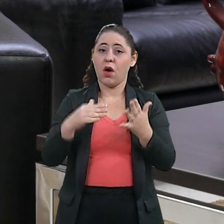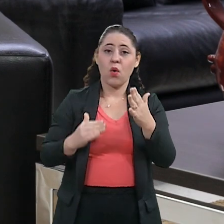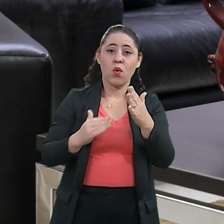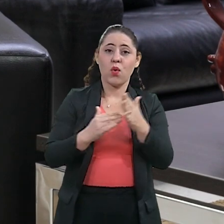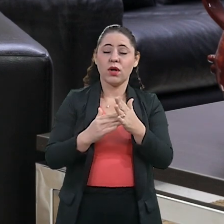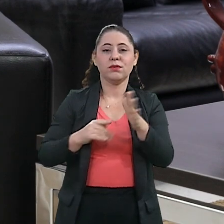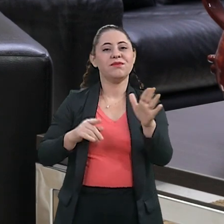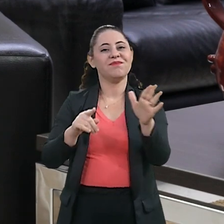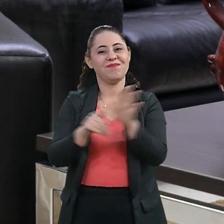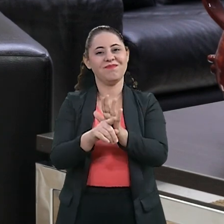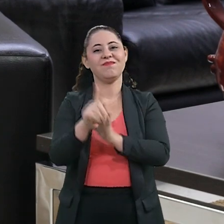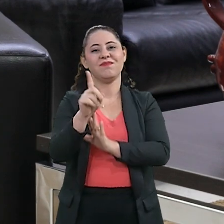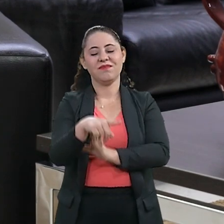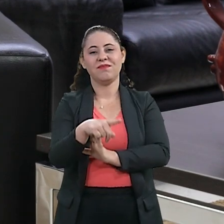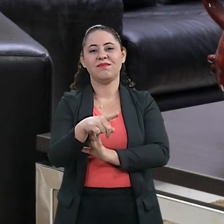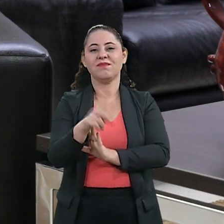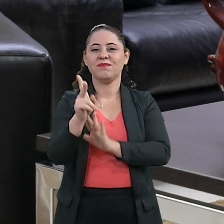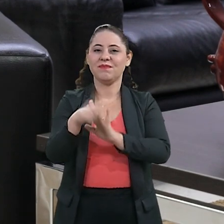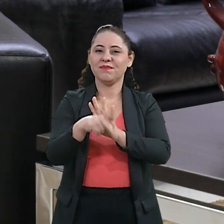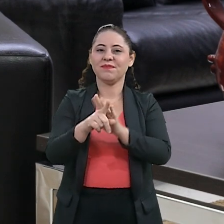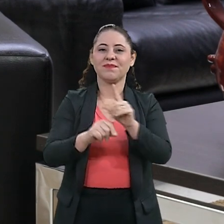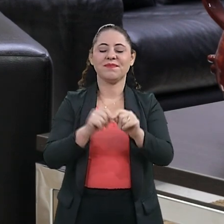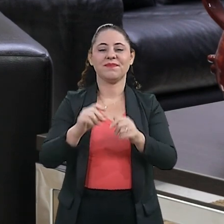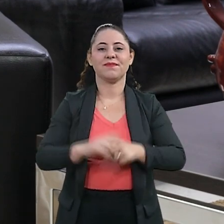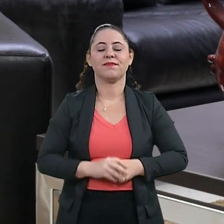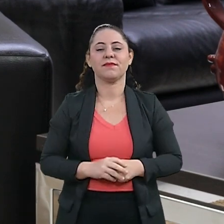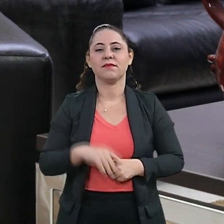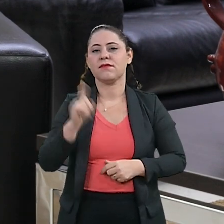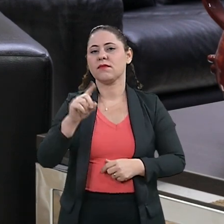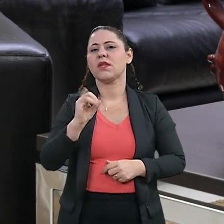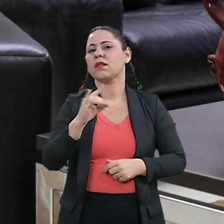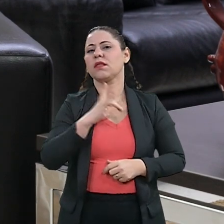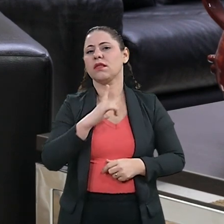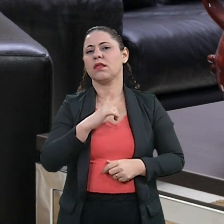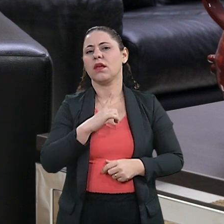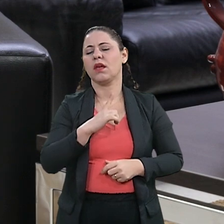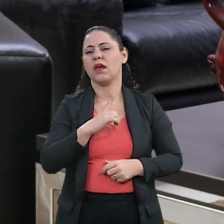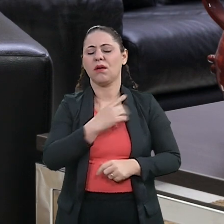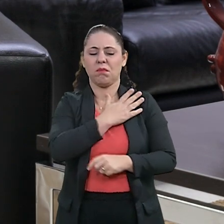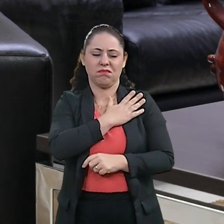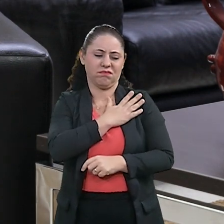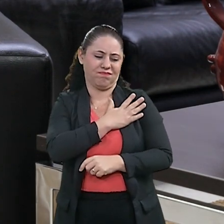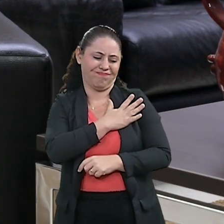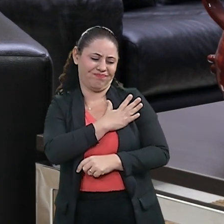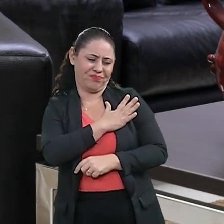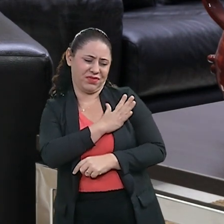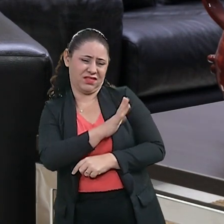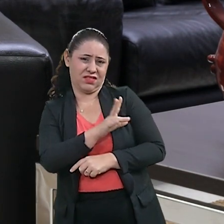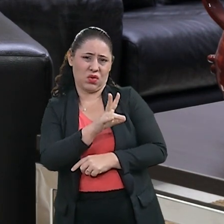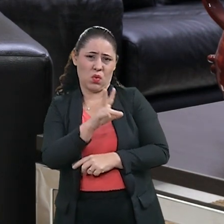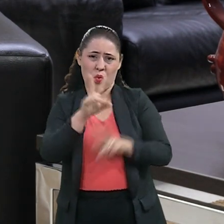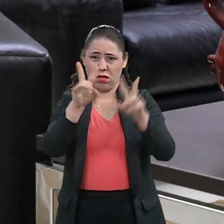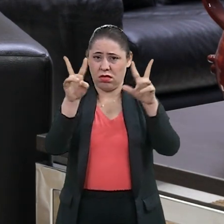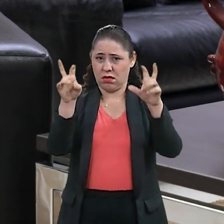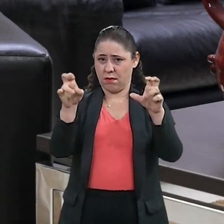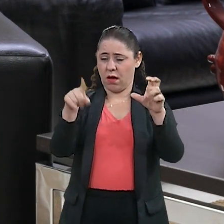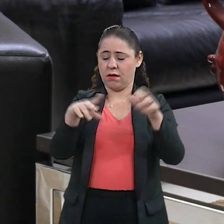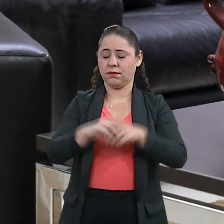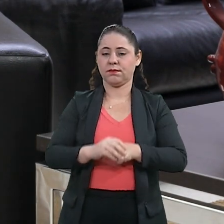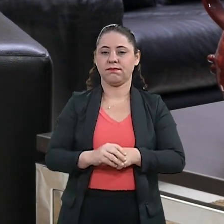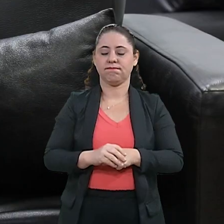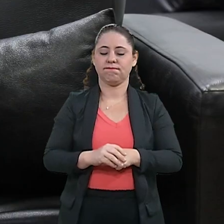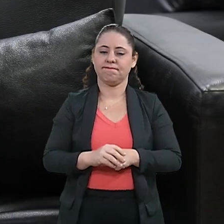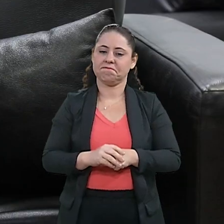vem muito ao encontro dessa última pergunta, né, do nosso programa, que é se existe ainda muito preconceito em torno do tema,